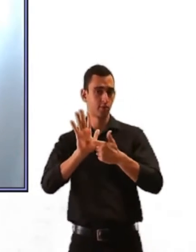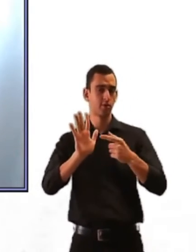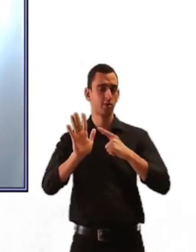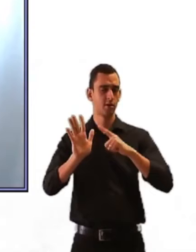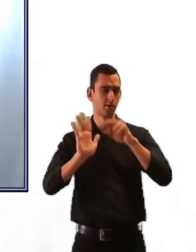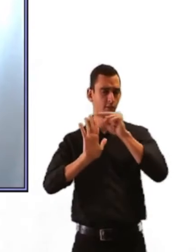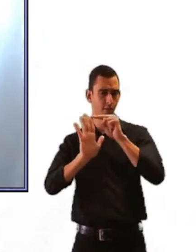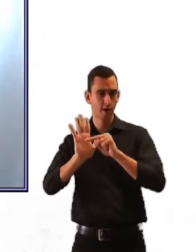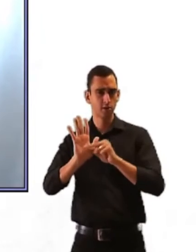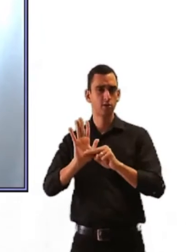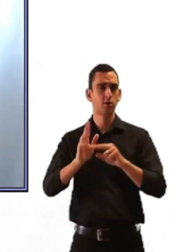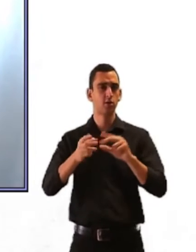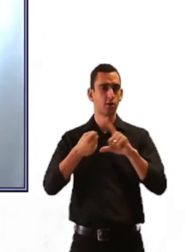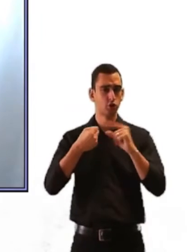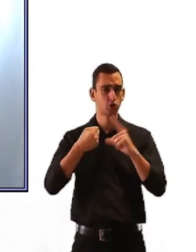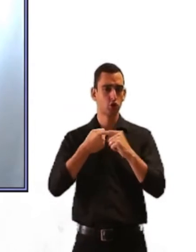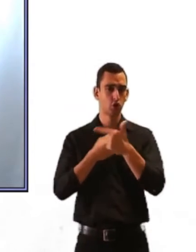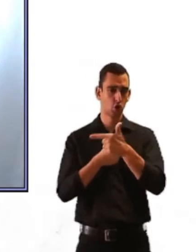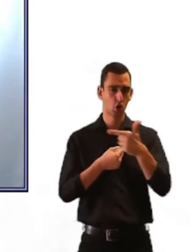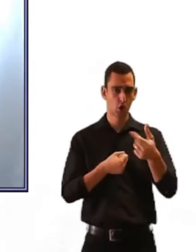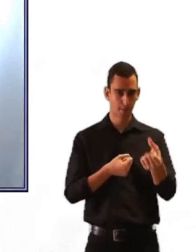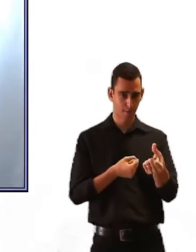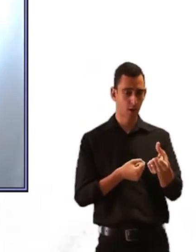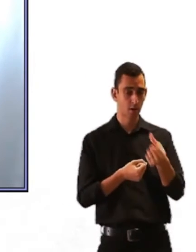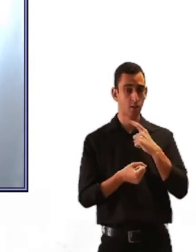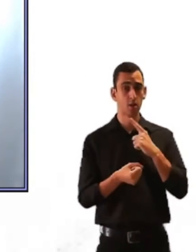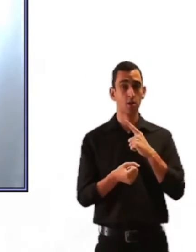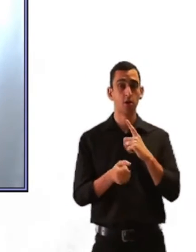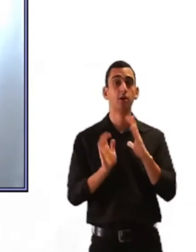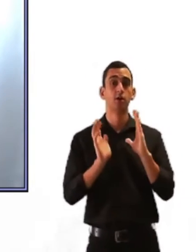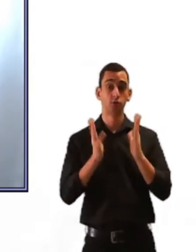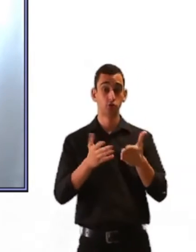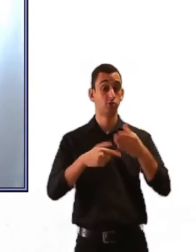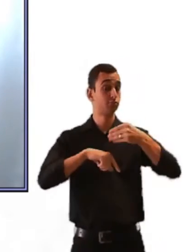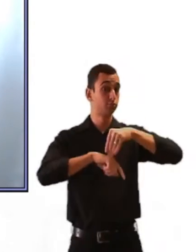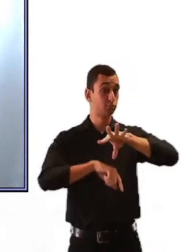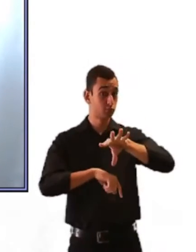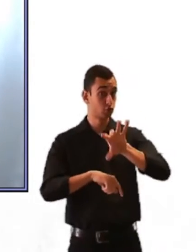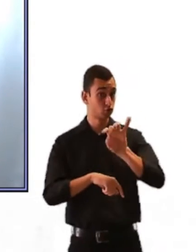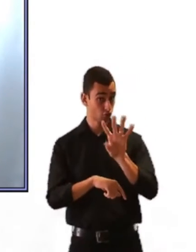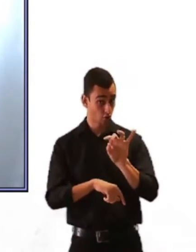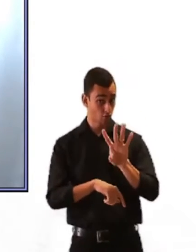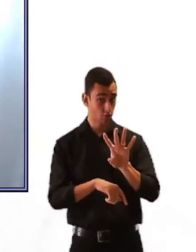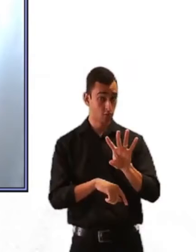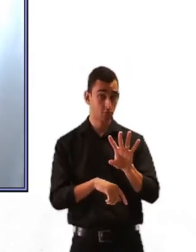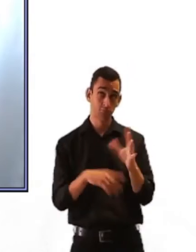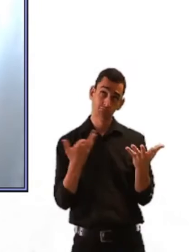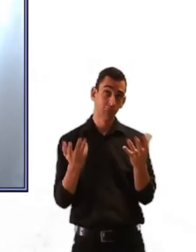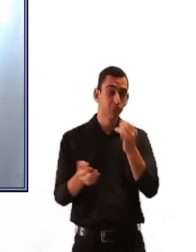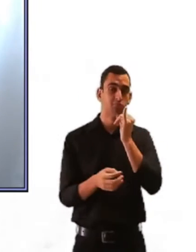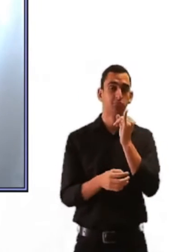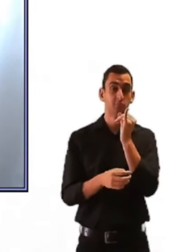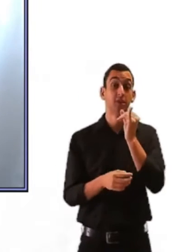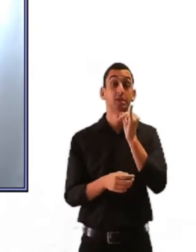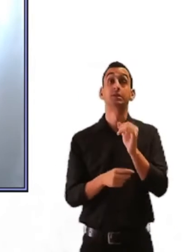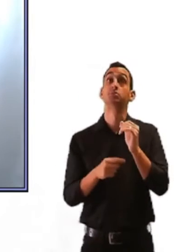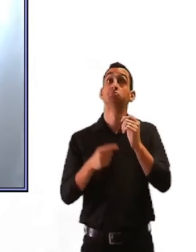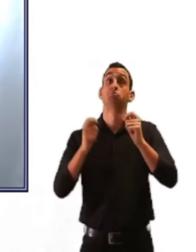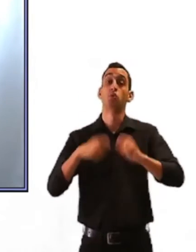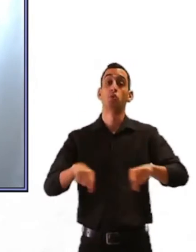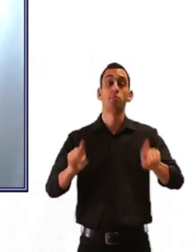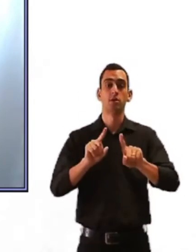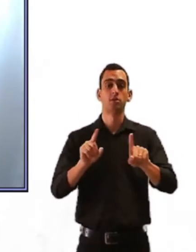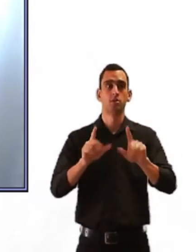artigo 226 era uma mera recomendação, ou seja, não haveria necessidade de se